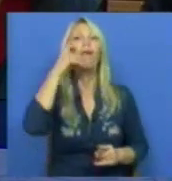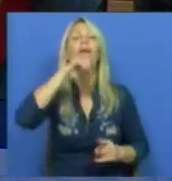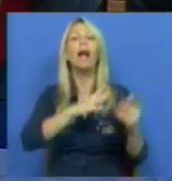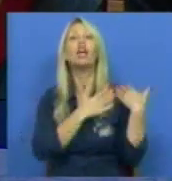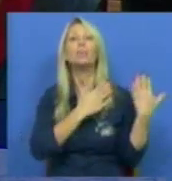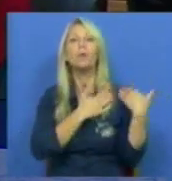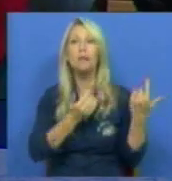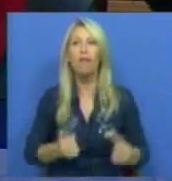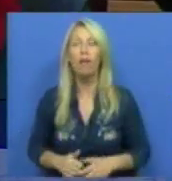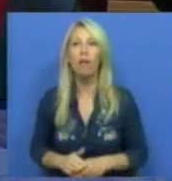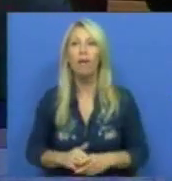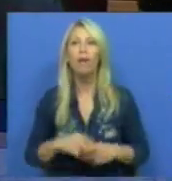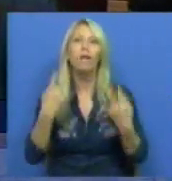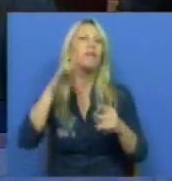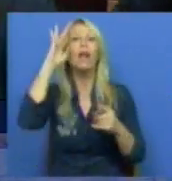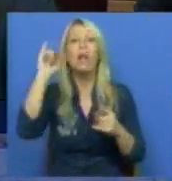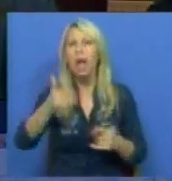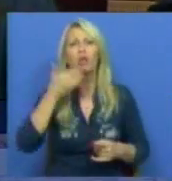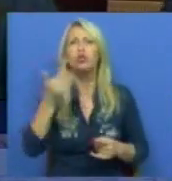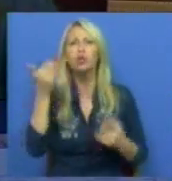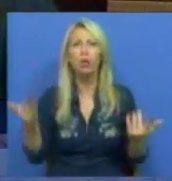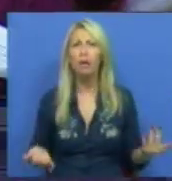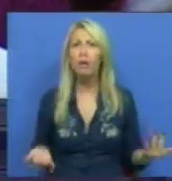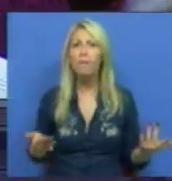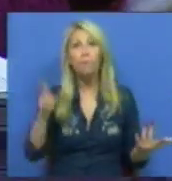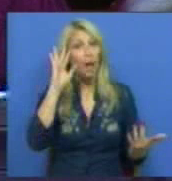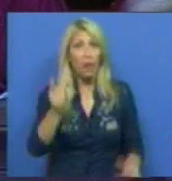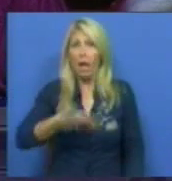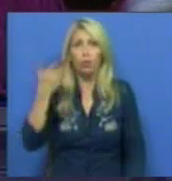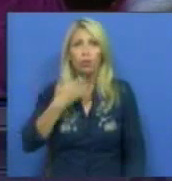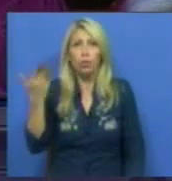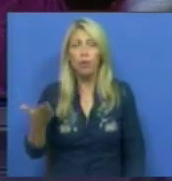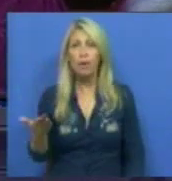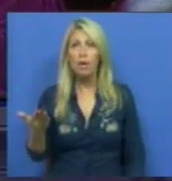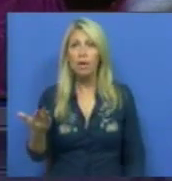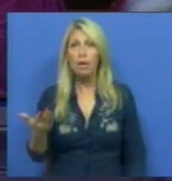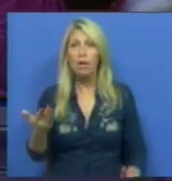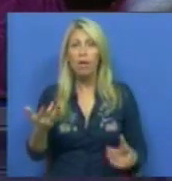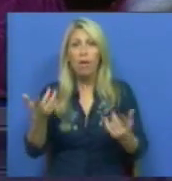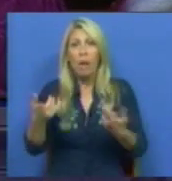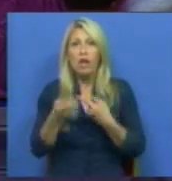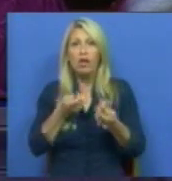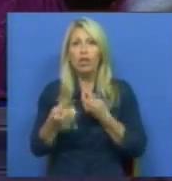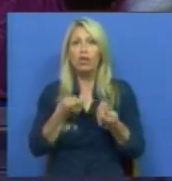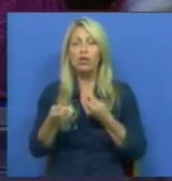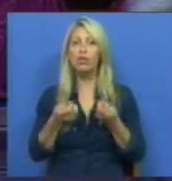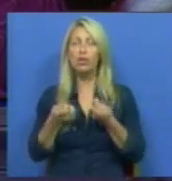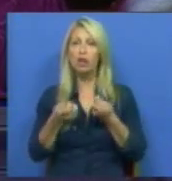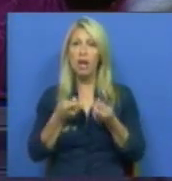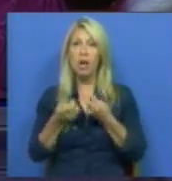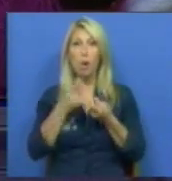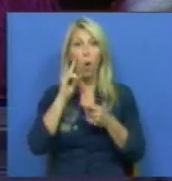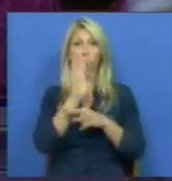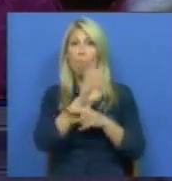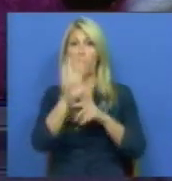ter ideia tão absurda de ter a gerir o